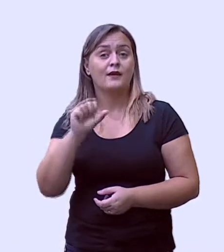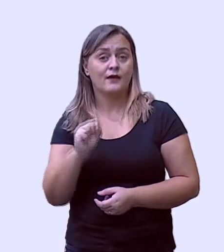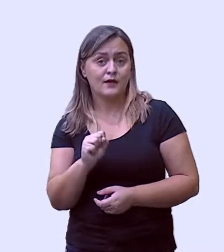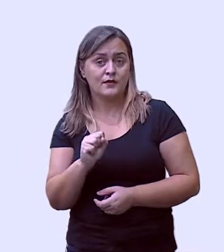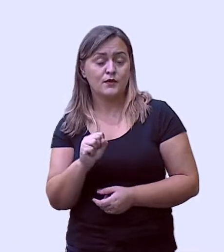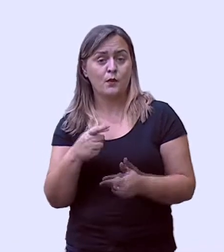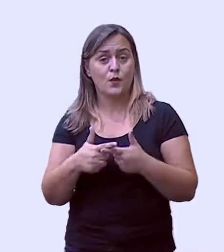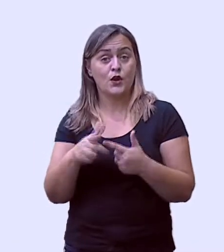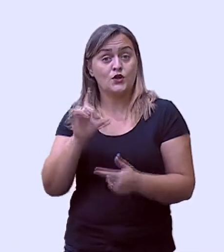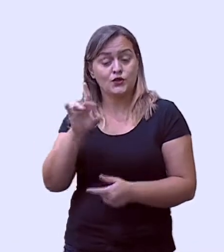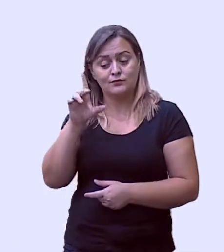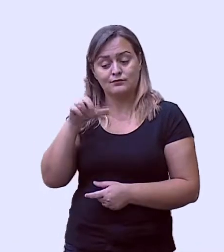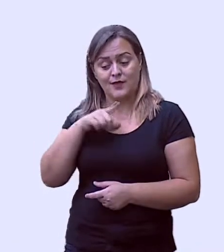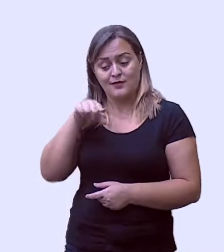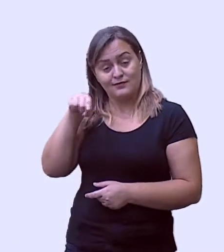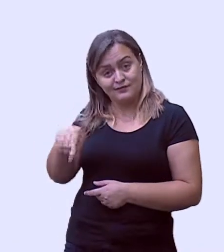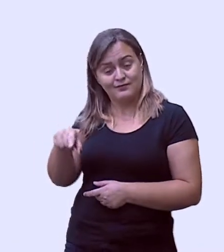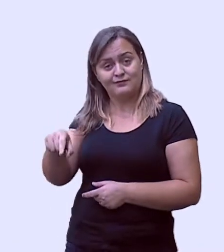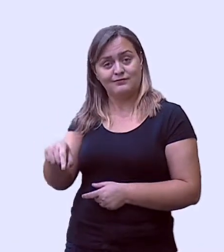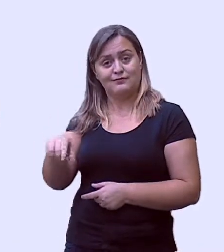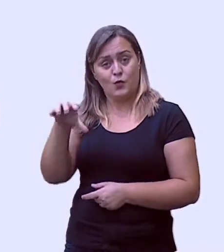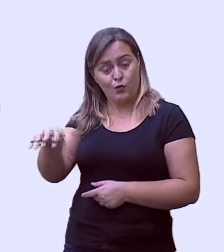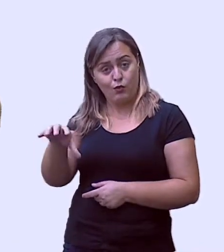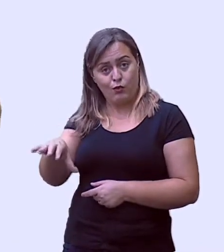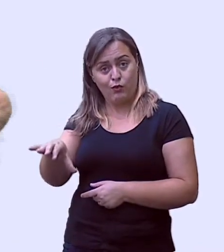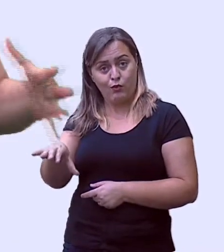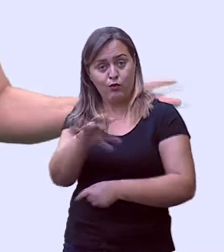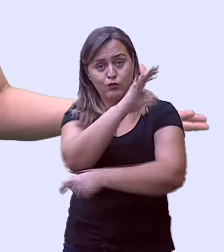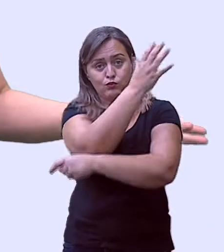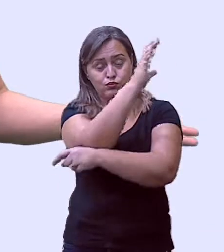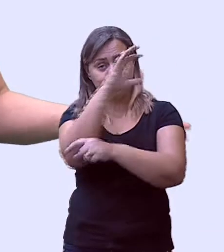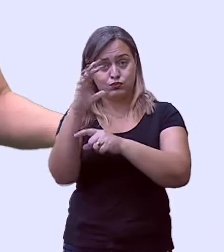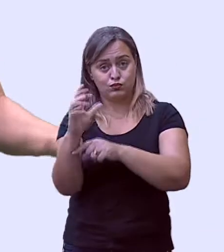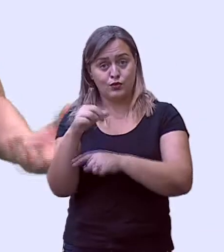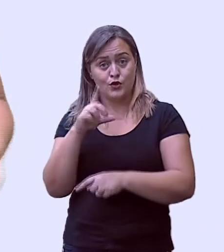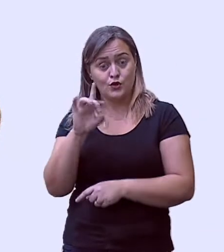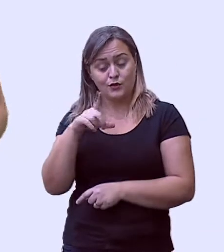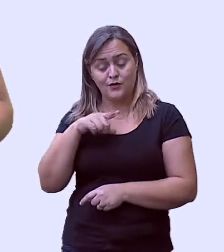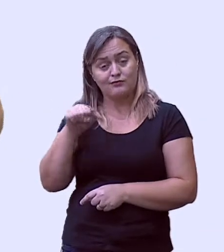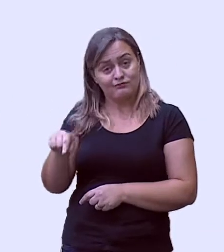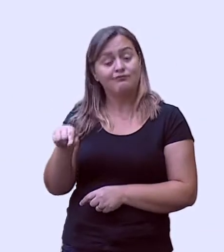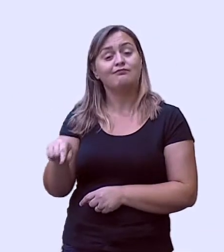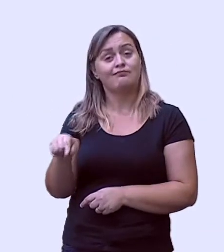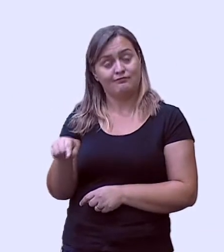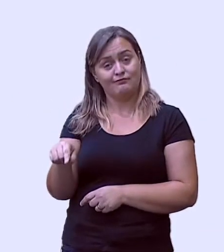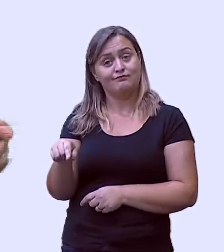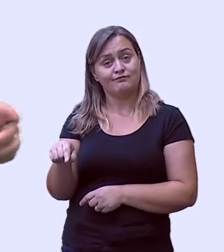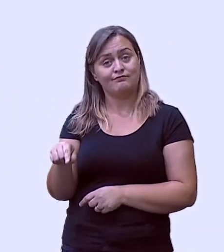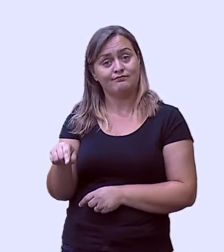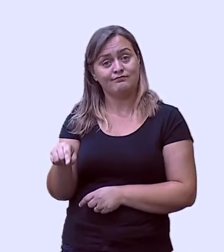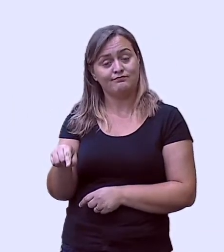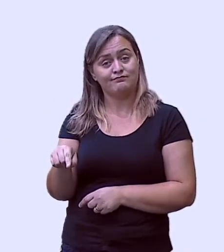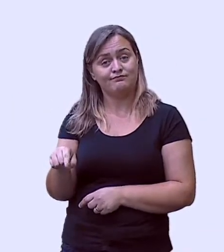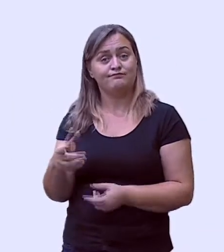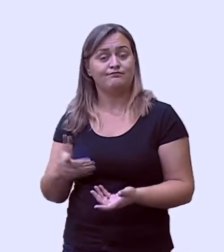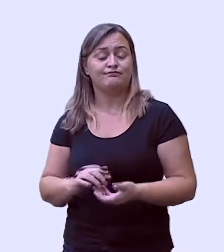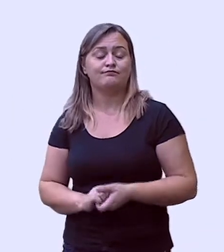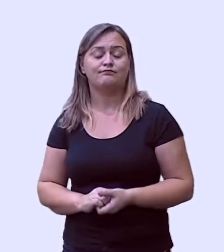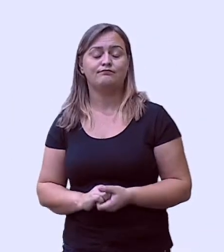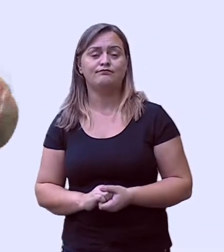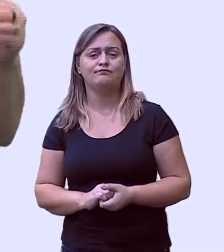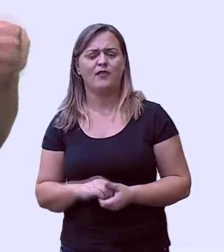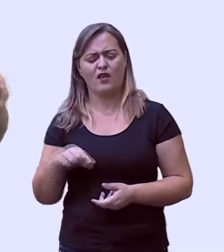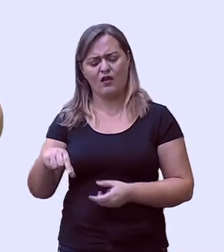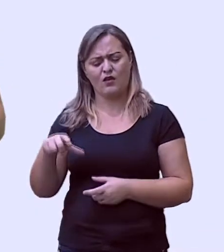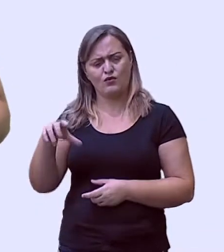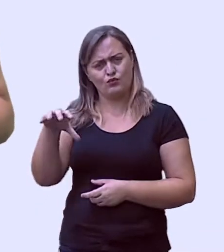acontece nessa região apenas. Em razão desta extensão, o bioma do Cerrado não possui